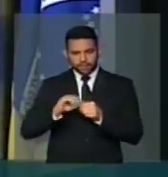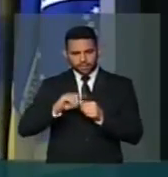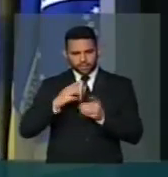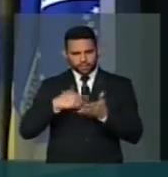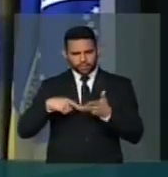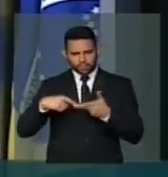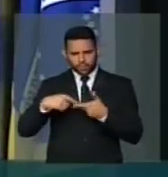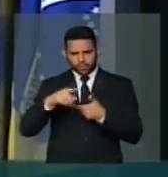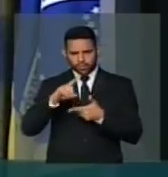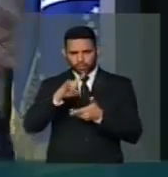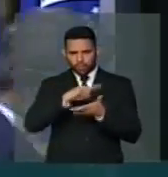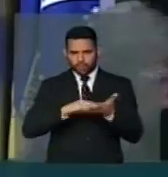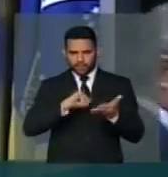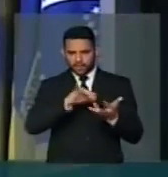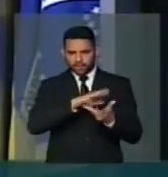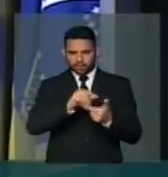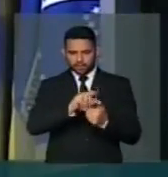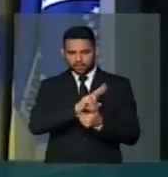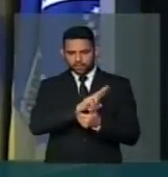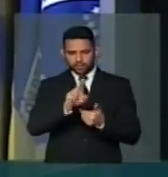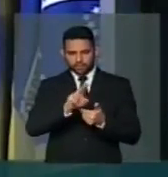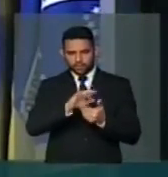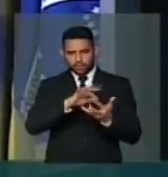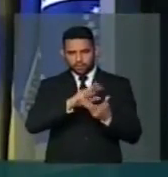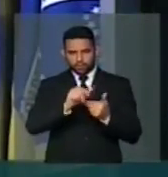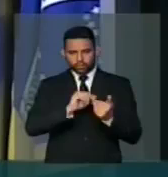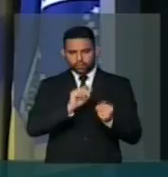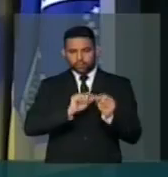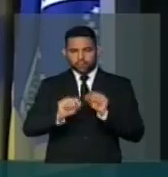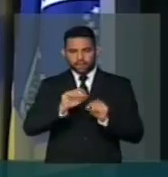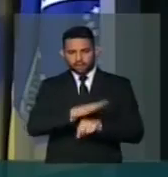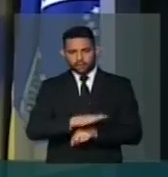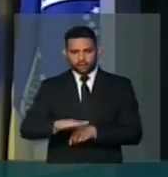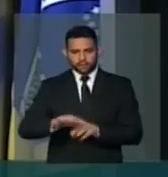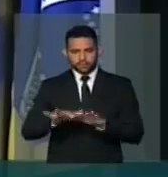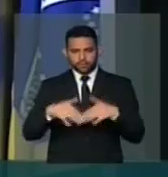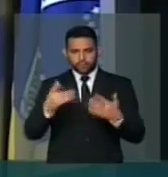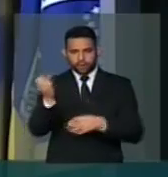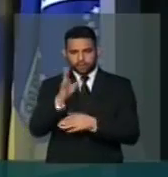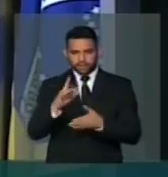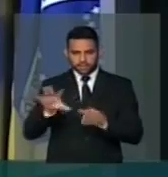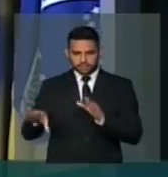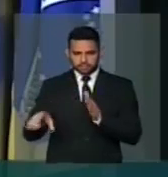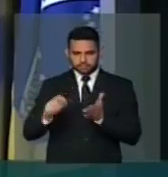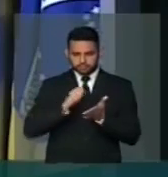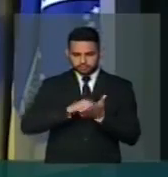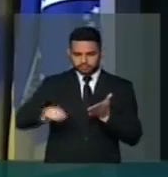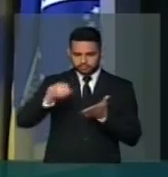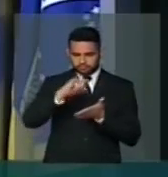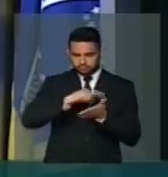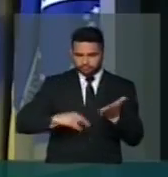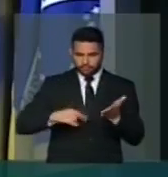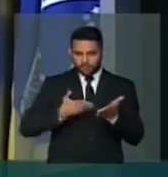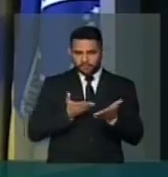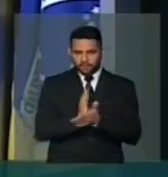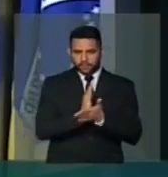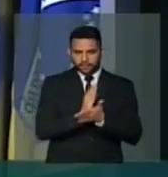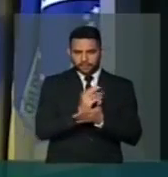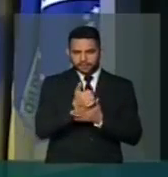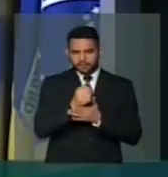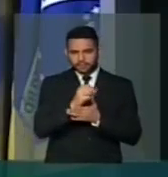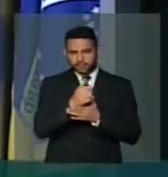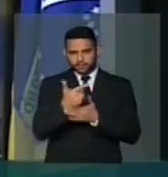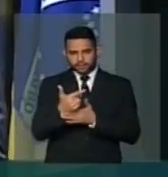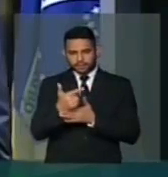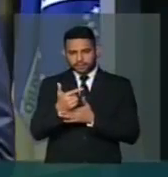documentos internacionais, o intitulado Um Mundo para as Crianças, do qual o Brasil é signatário e que foi aprovado em